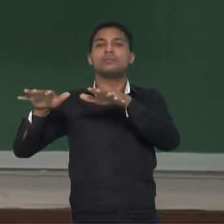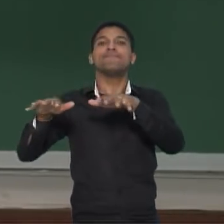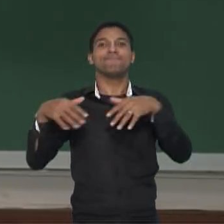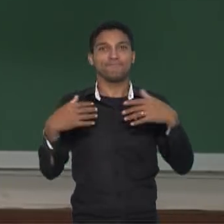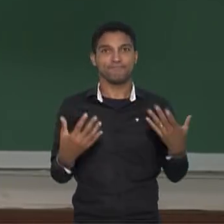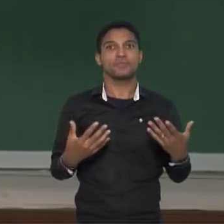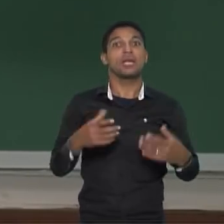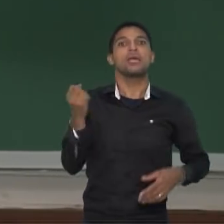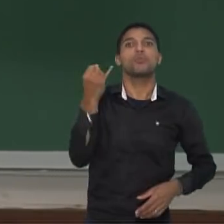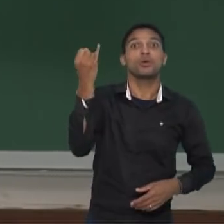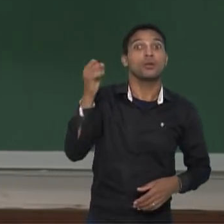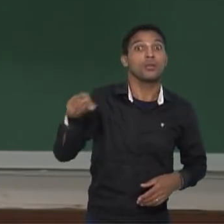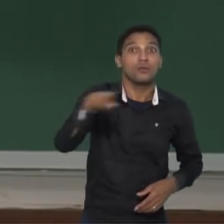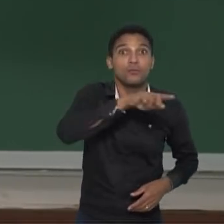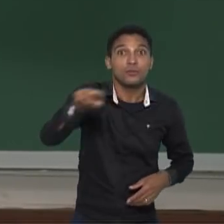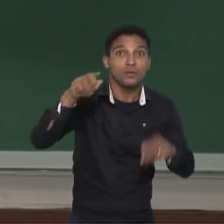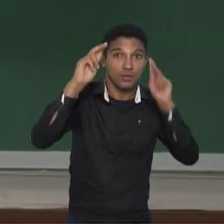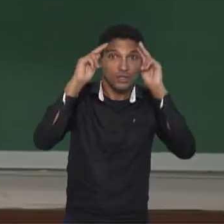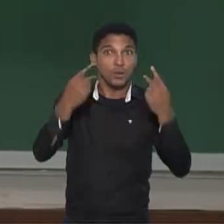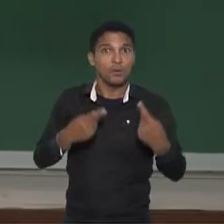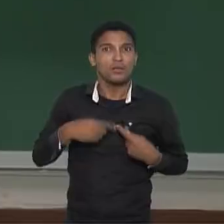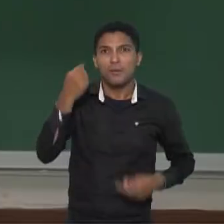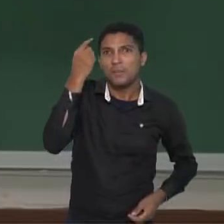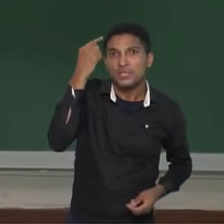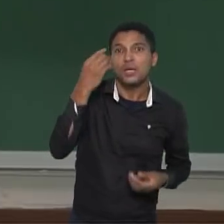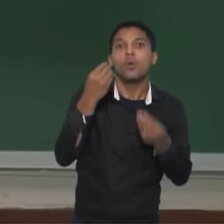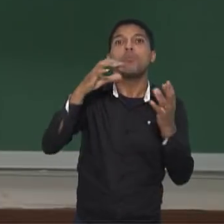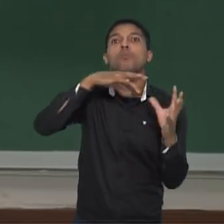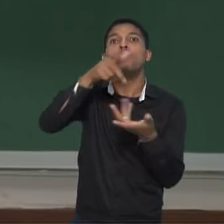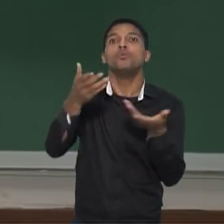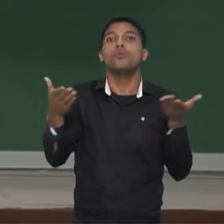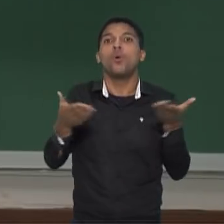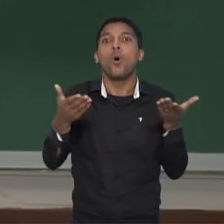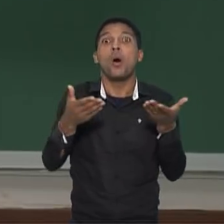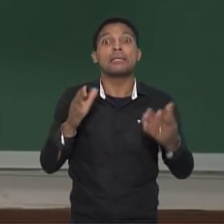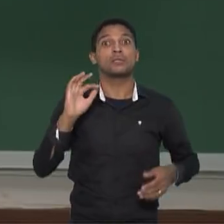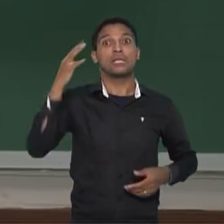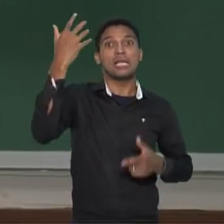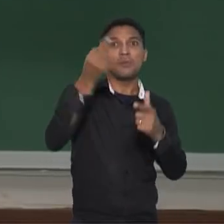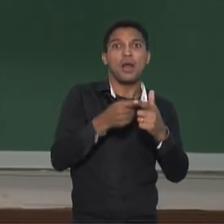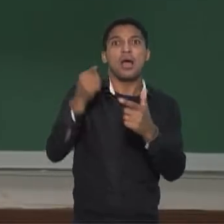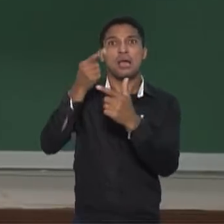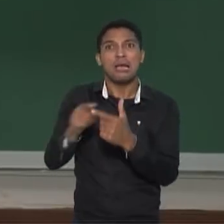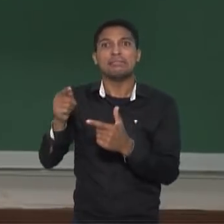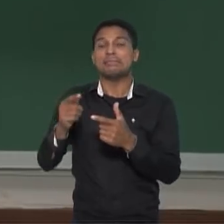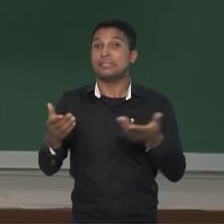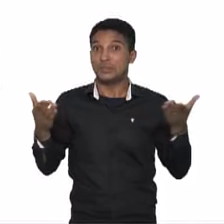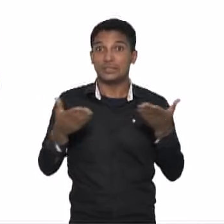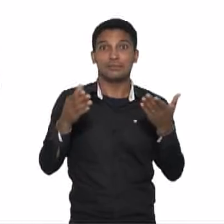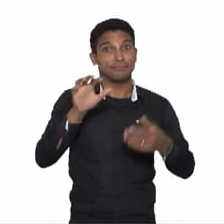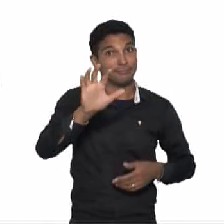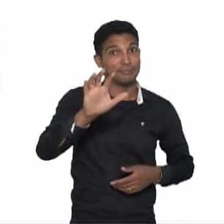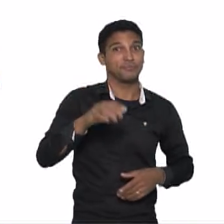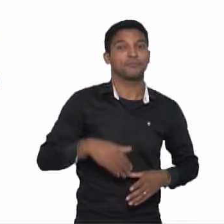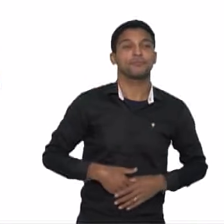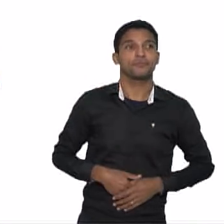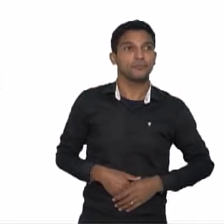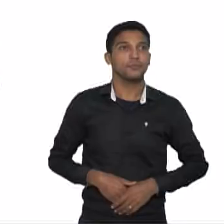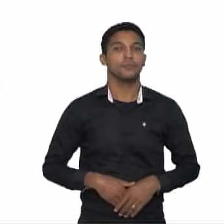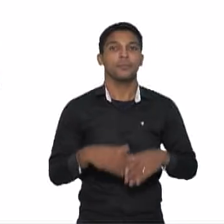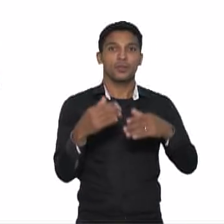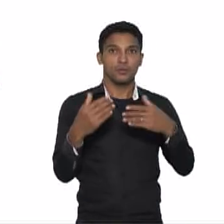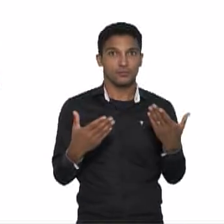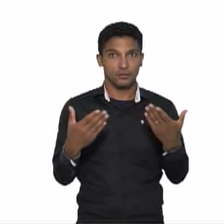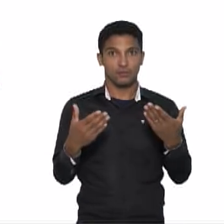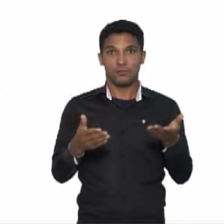muito importante a gente pensar nessas questões no nosso dia a dia. Vamos de quiz, então. A respeito da busca por